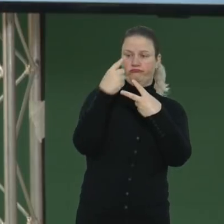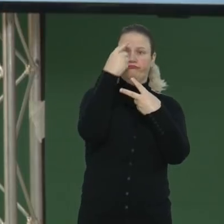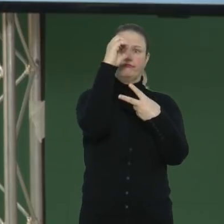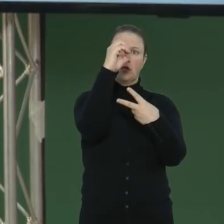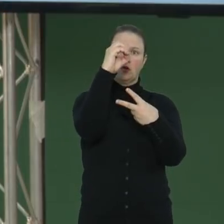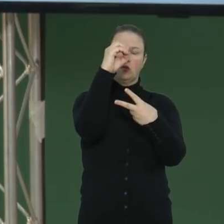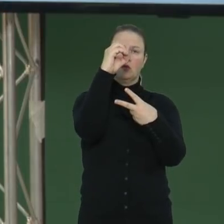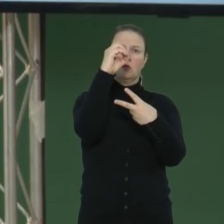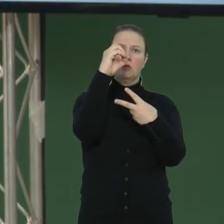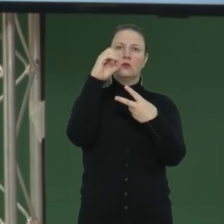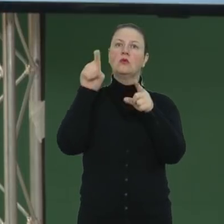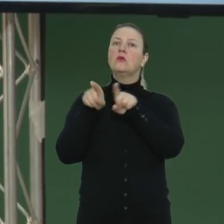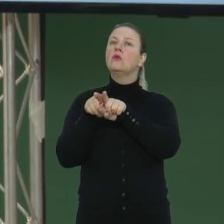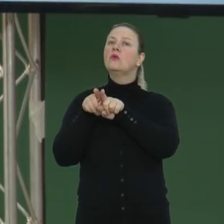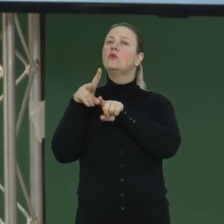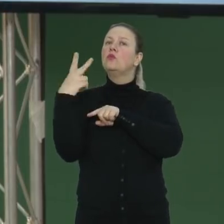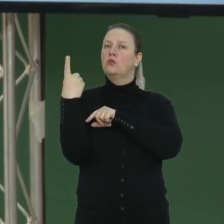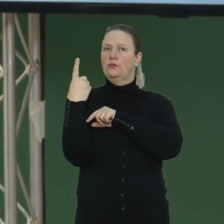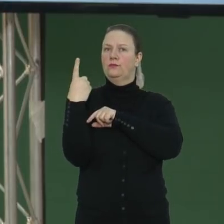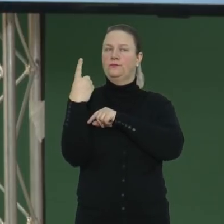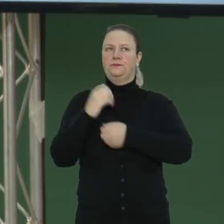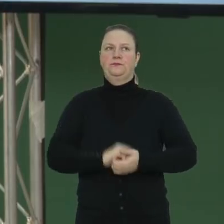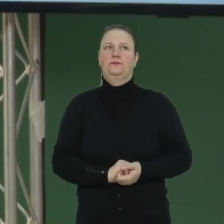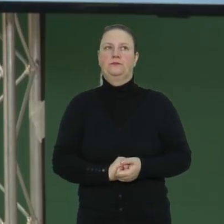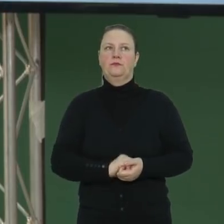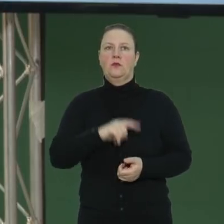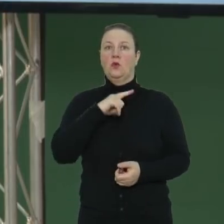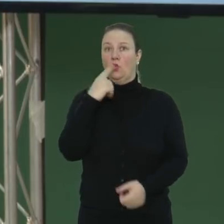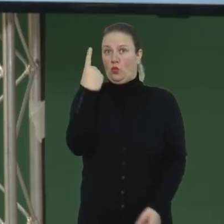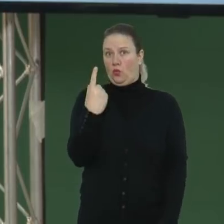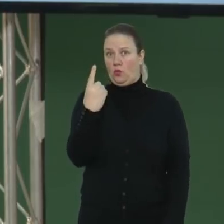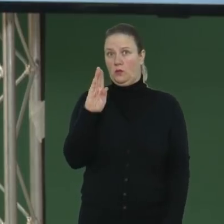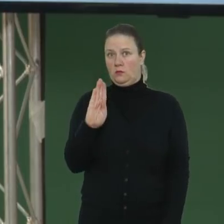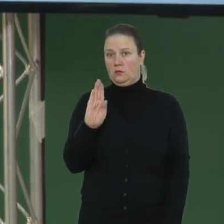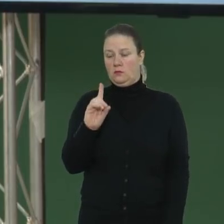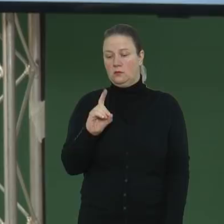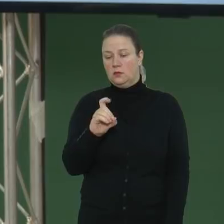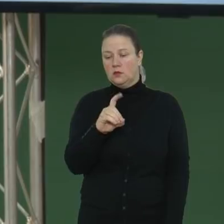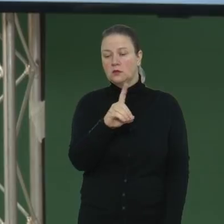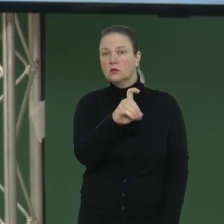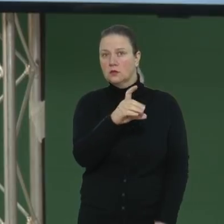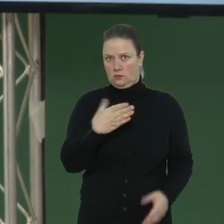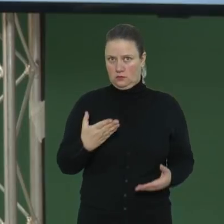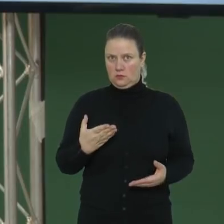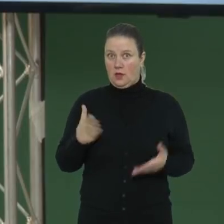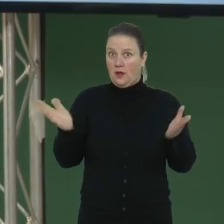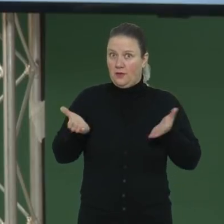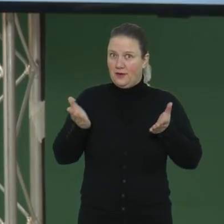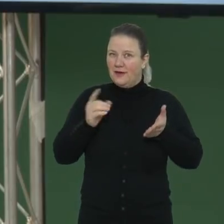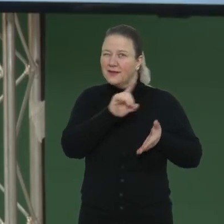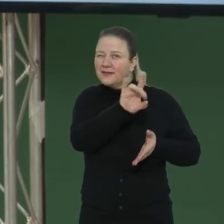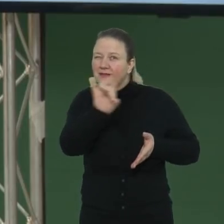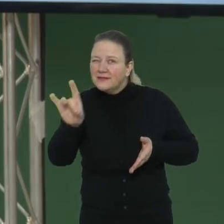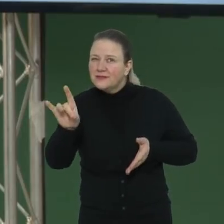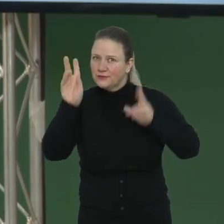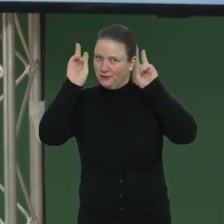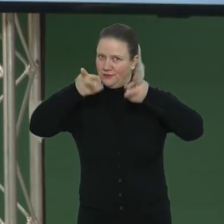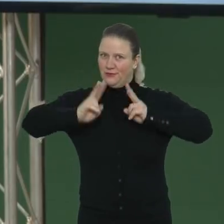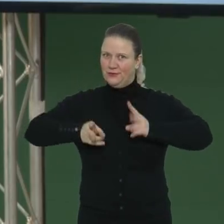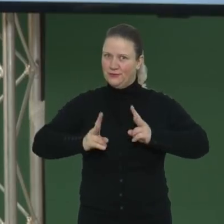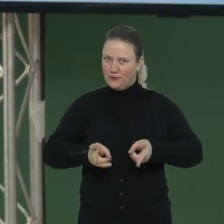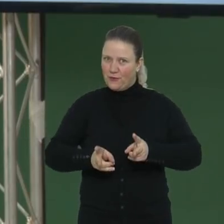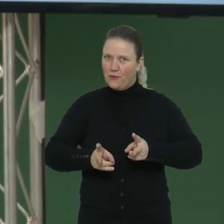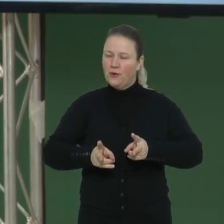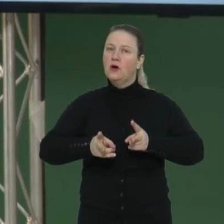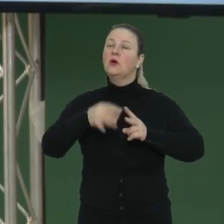1. Então, eu vou ter o quê? Uma bactéria. Agora, para completar o quadro, vocês continuam, ok? Seguindo o mesmo exemplo